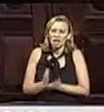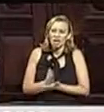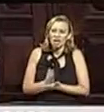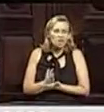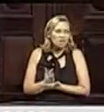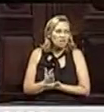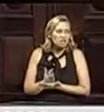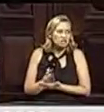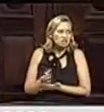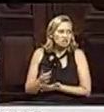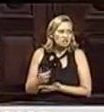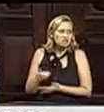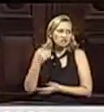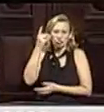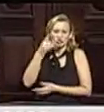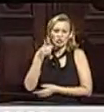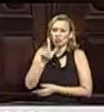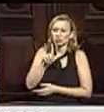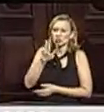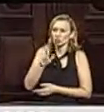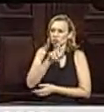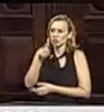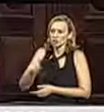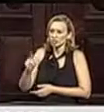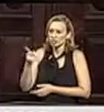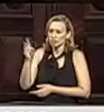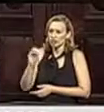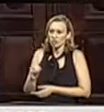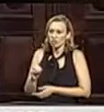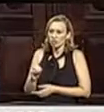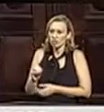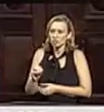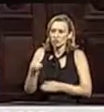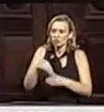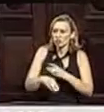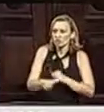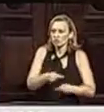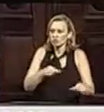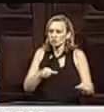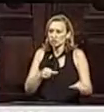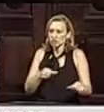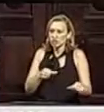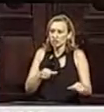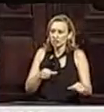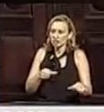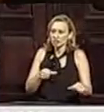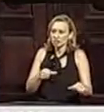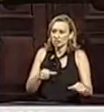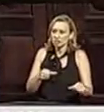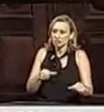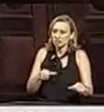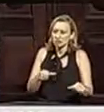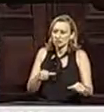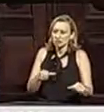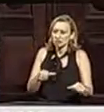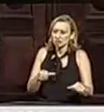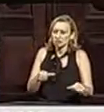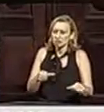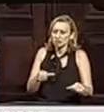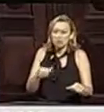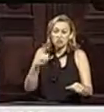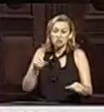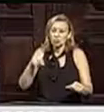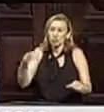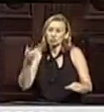mesmo o deputado Luiz Paulo fez uma votação contrária a um projeto meu do ICMS, que garantiu a arrecadação do ICMS, mas ele não entendeu, porque ele não tinha